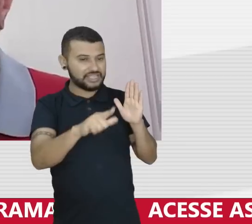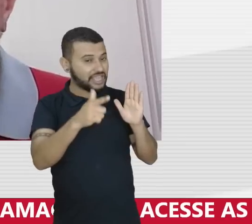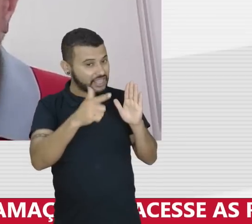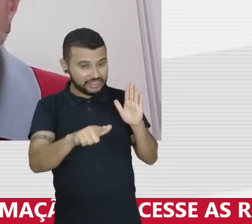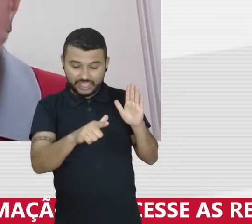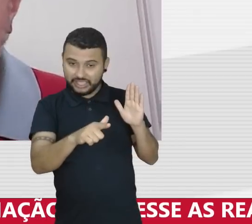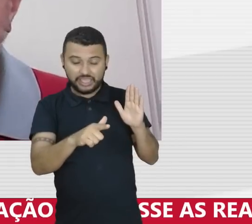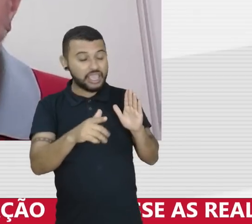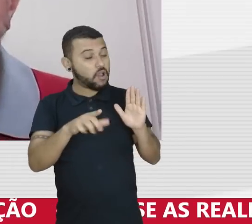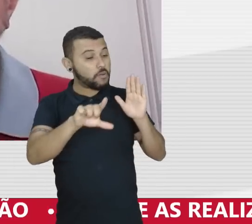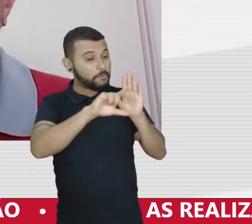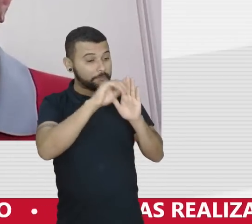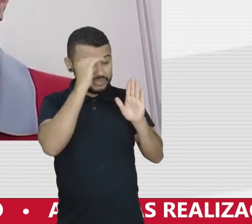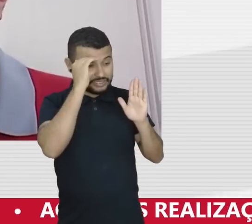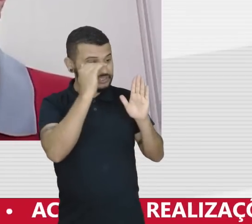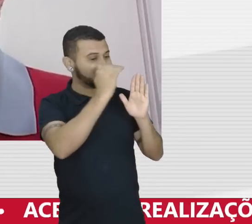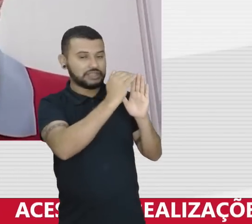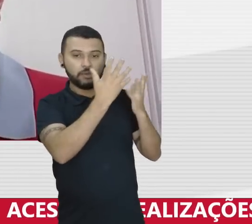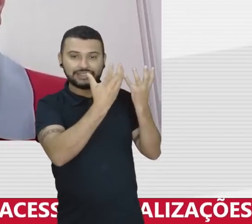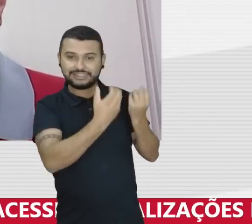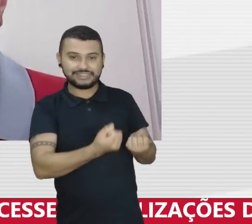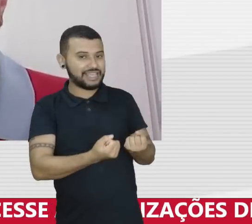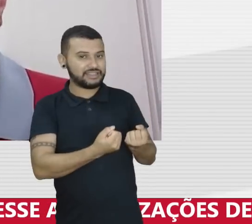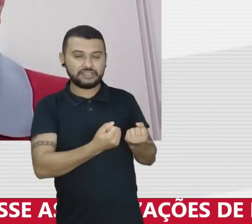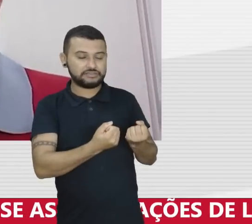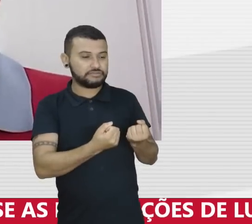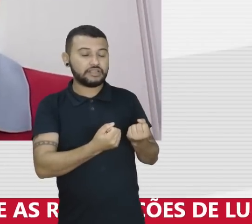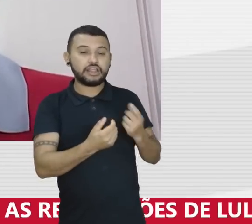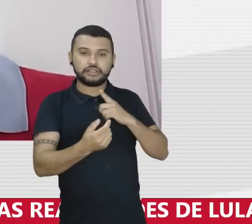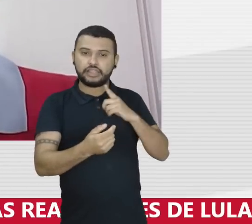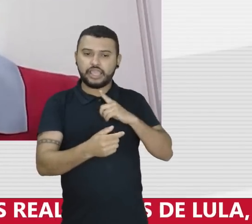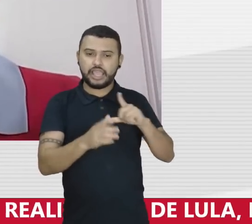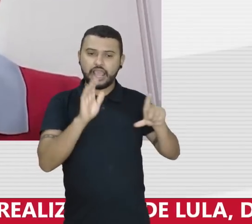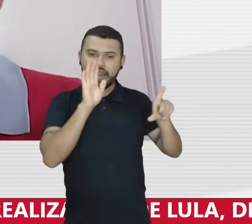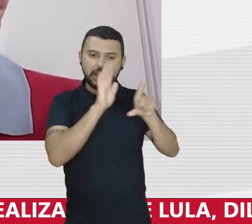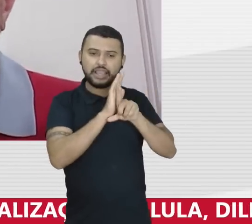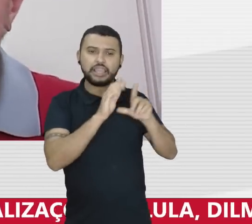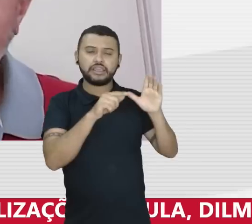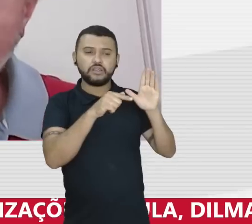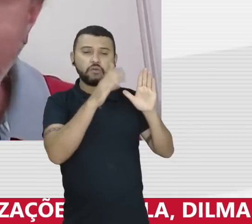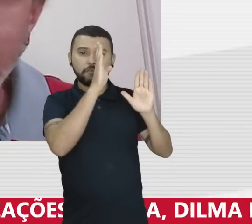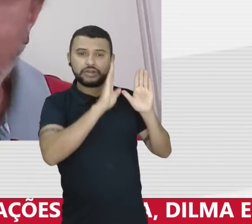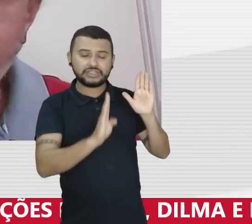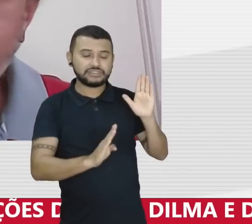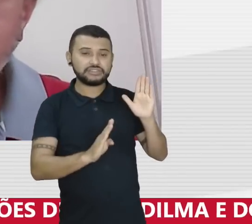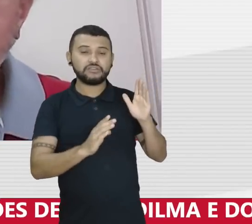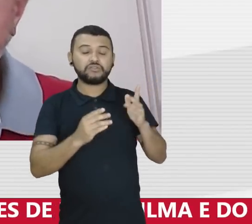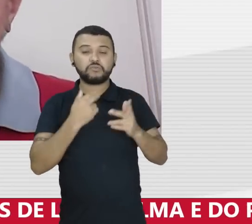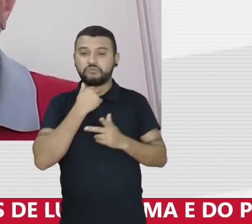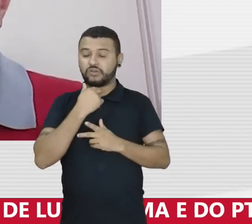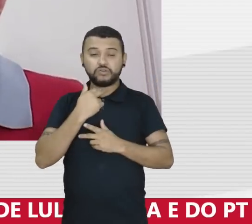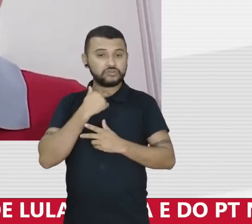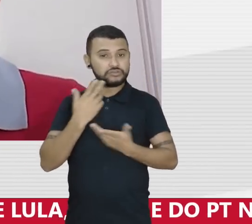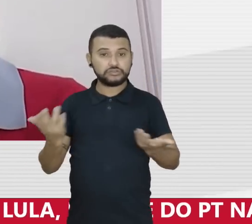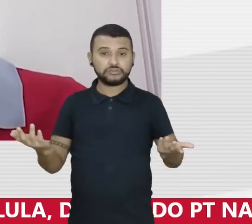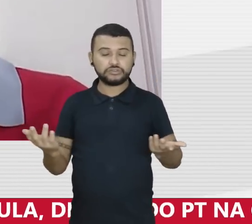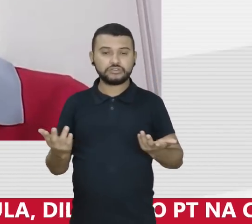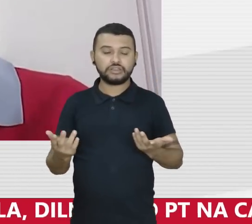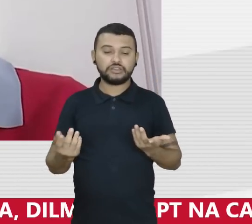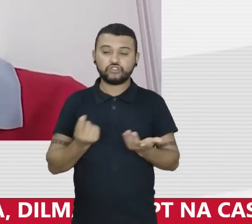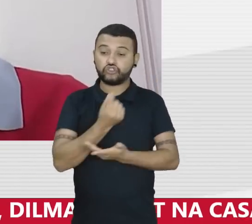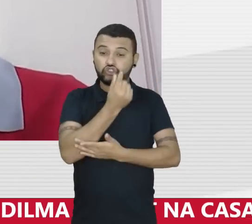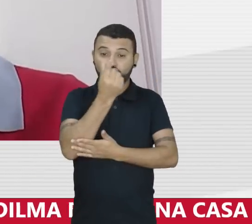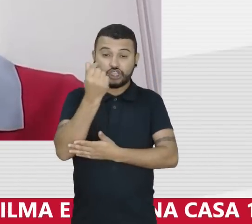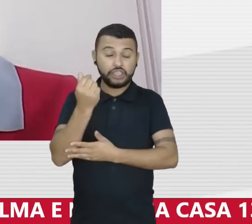não prestigia a lei que rege a isonomia entre os candidatos e